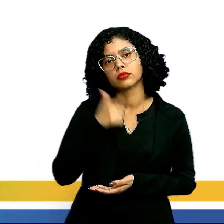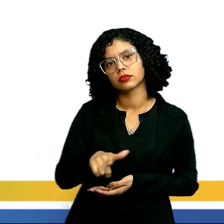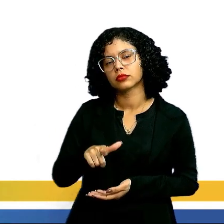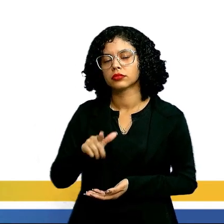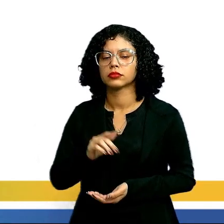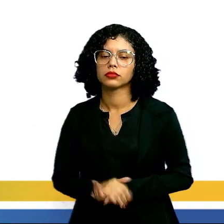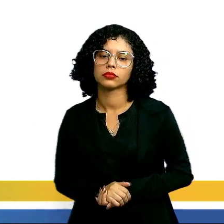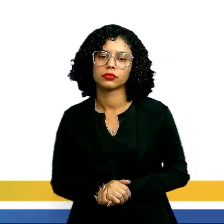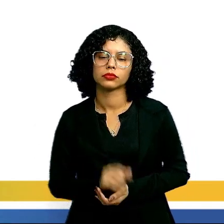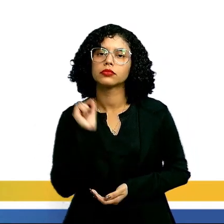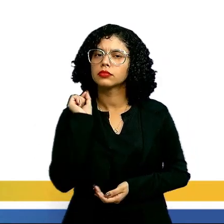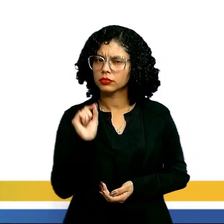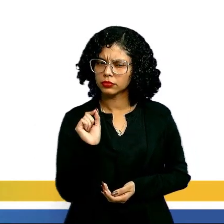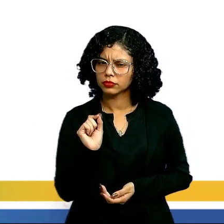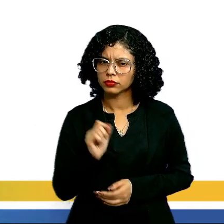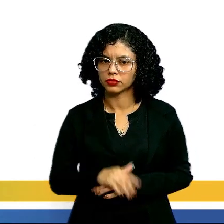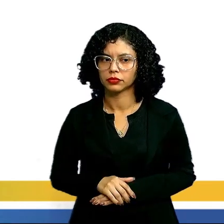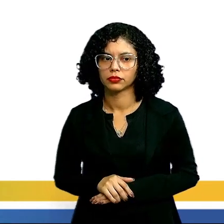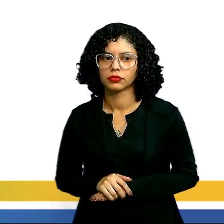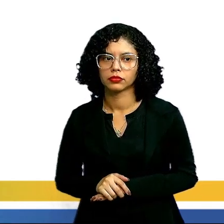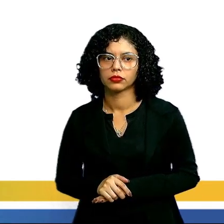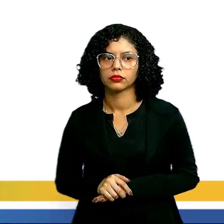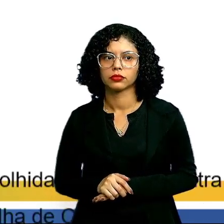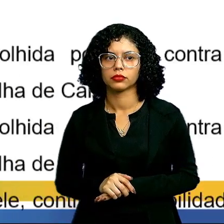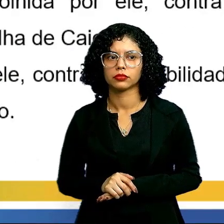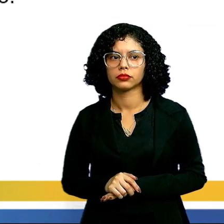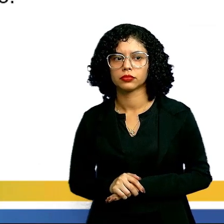de ganhar o jogo é.